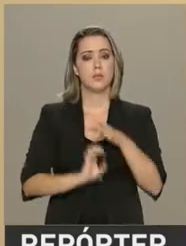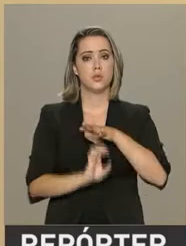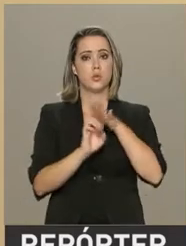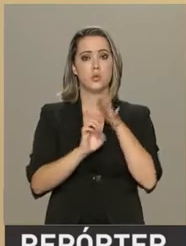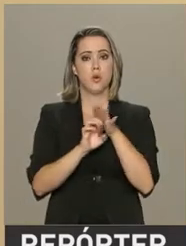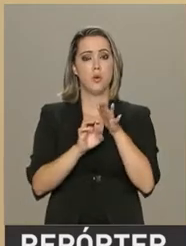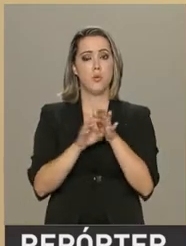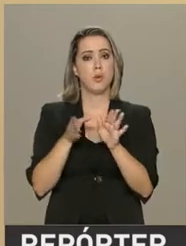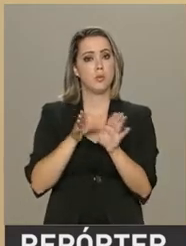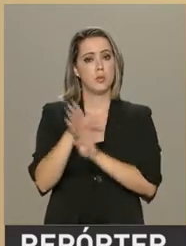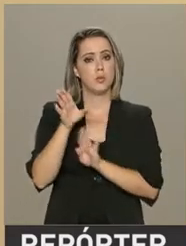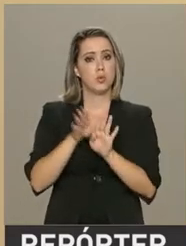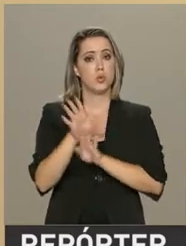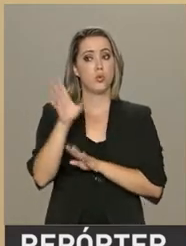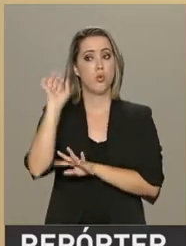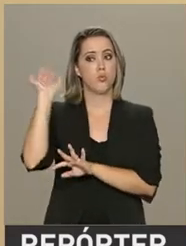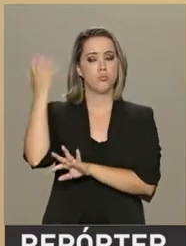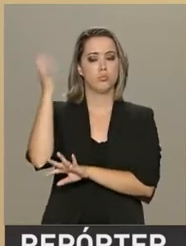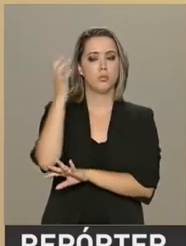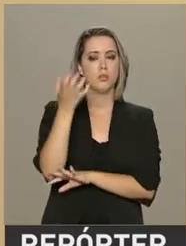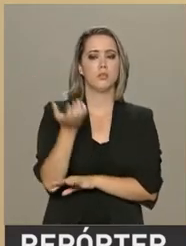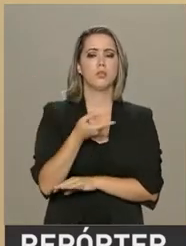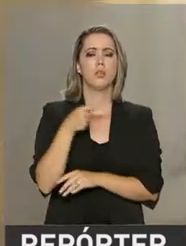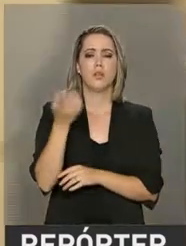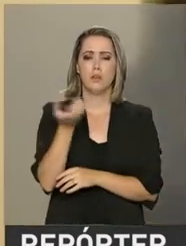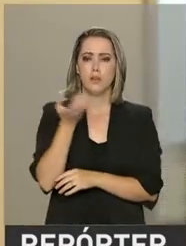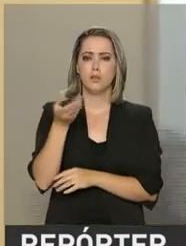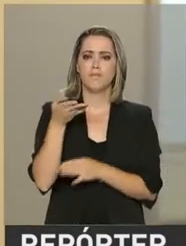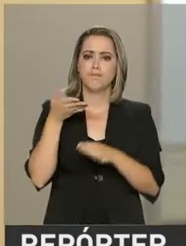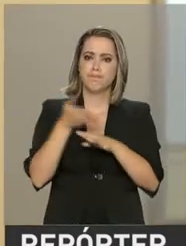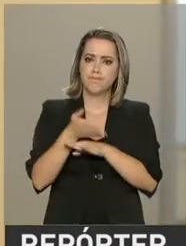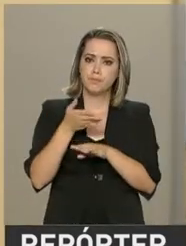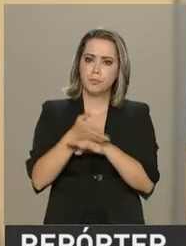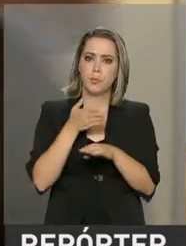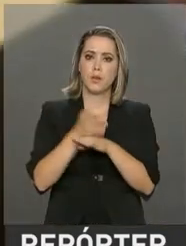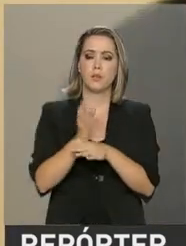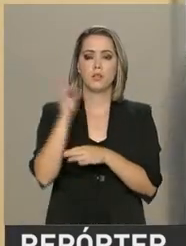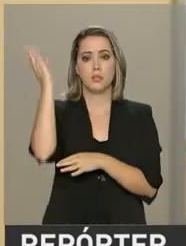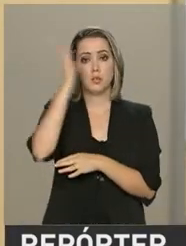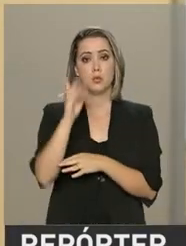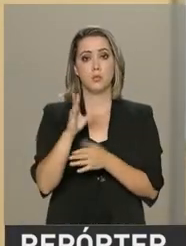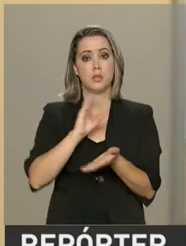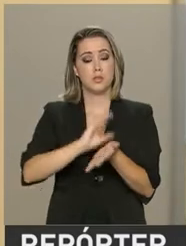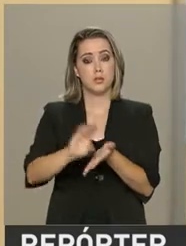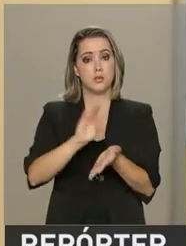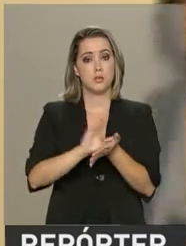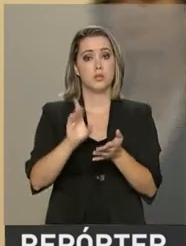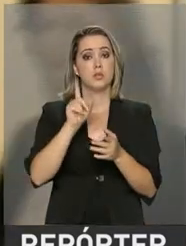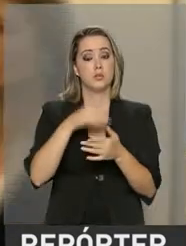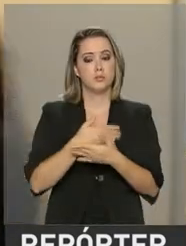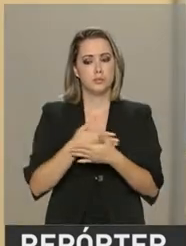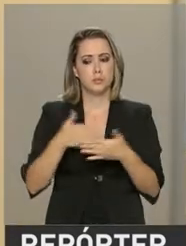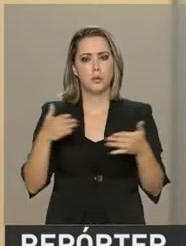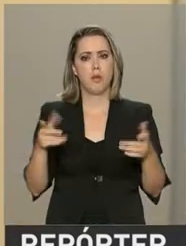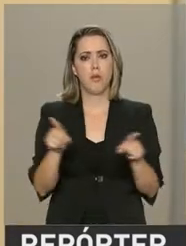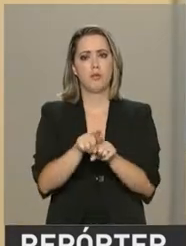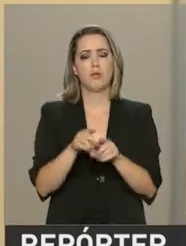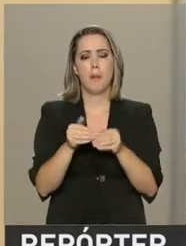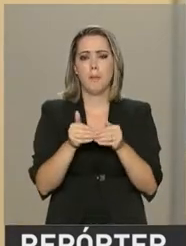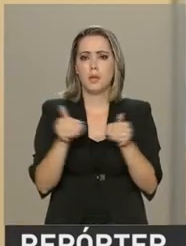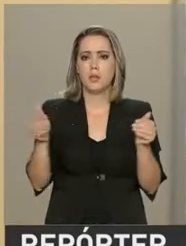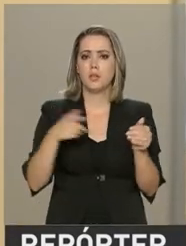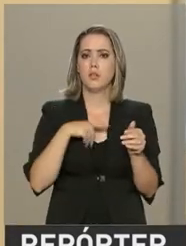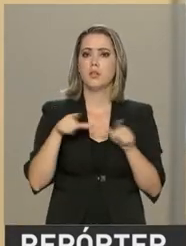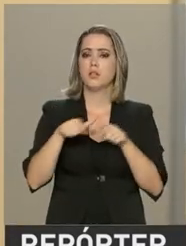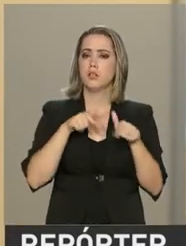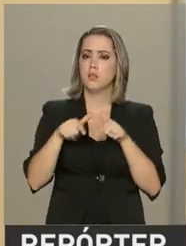tecnologia ambiental, o executivo pretende investir por aqui. Segundo ele, o Brasil, além de ser um mercado em expansão, tem atualmente ações